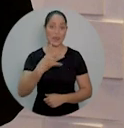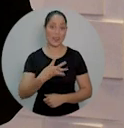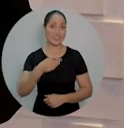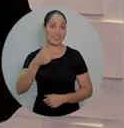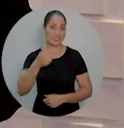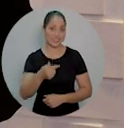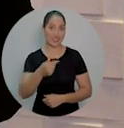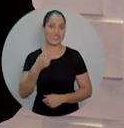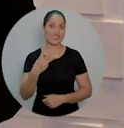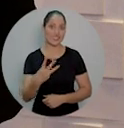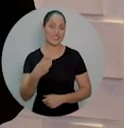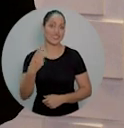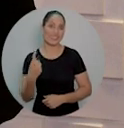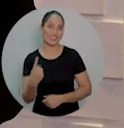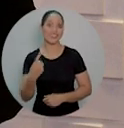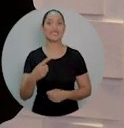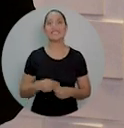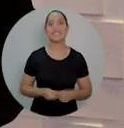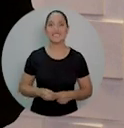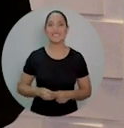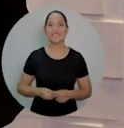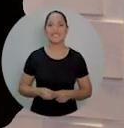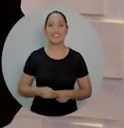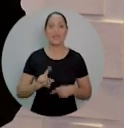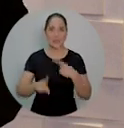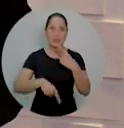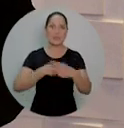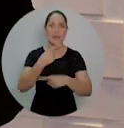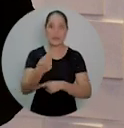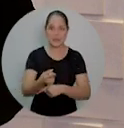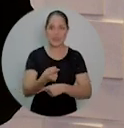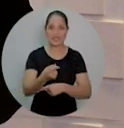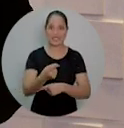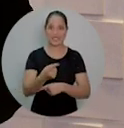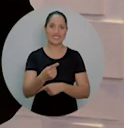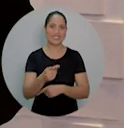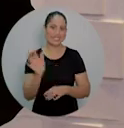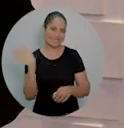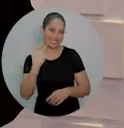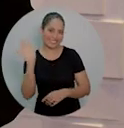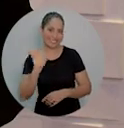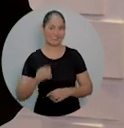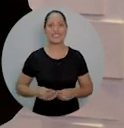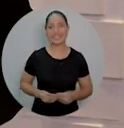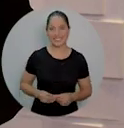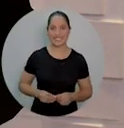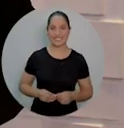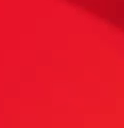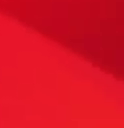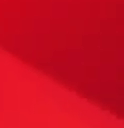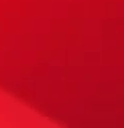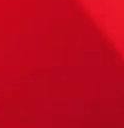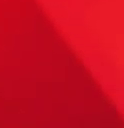99919 4731. Eu te vejo numa próxima oportunidade. Tchau, tchau.